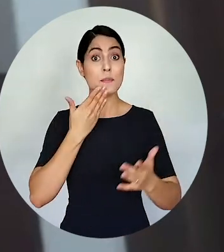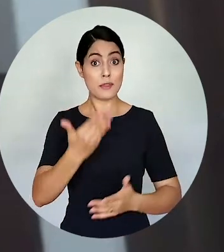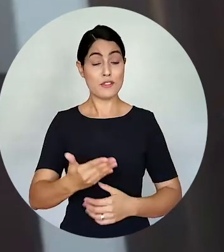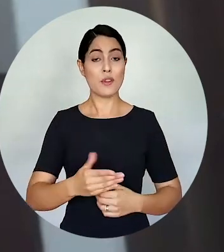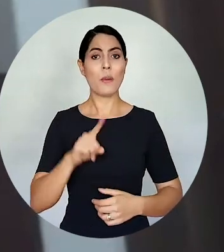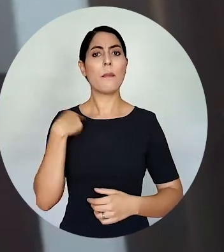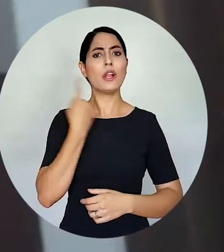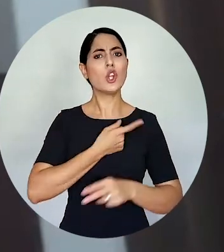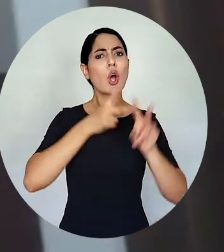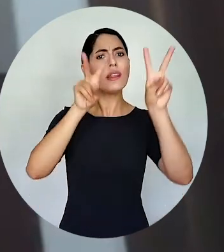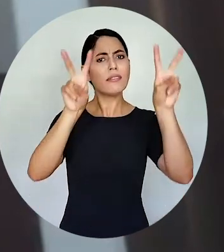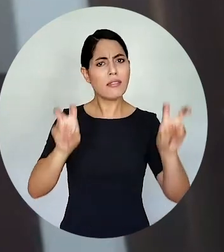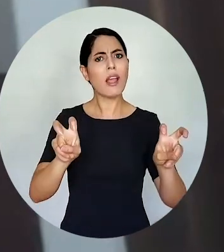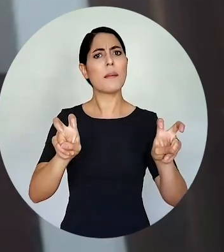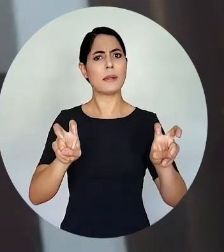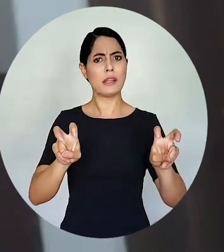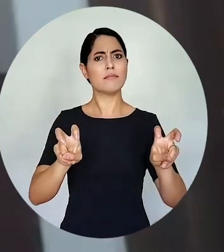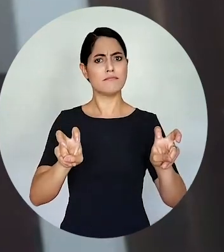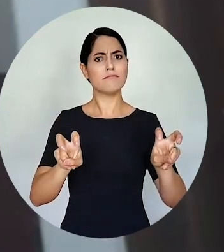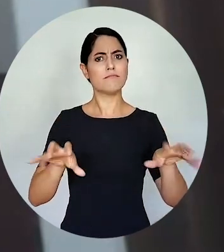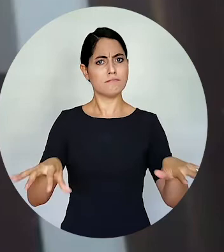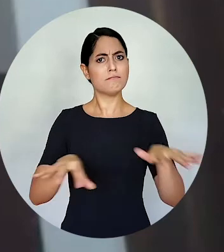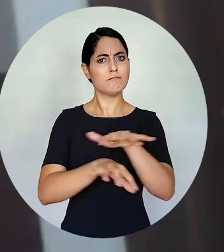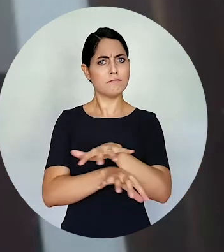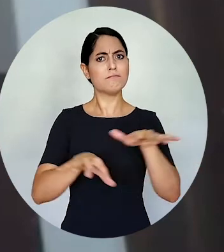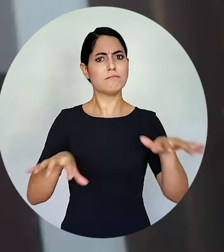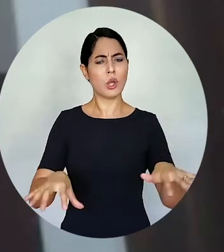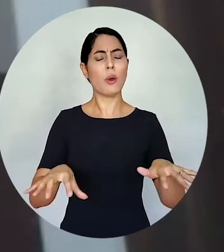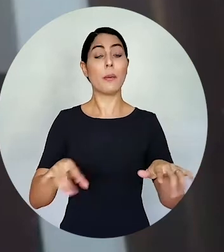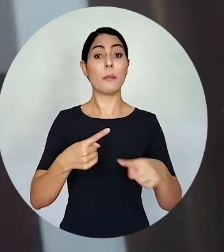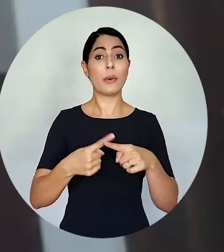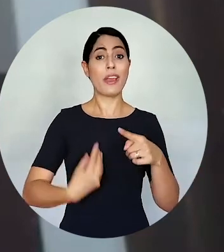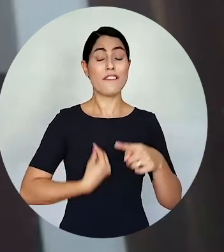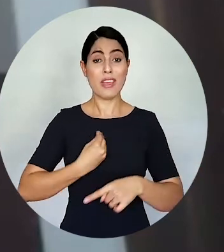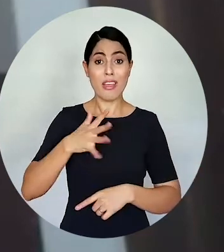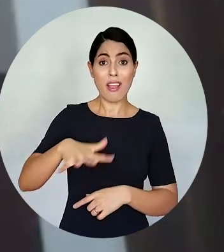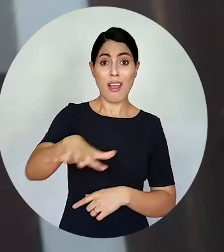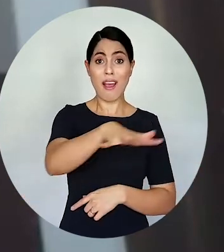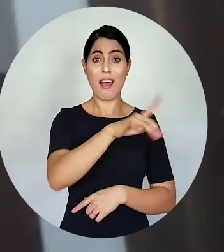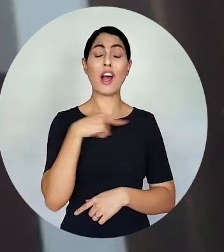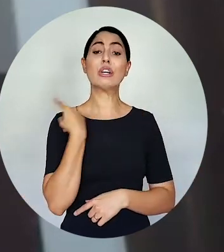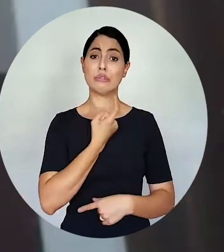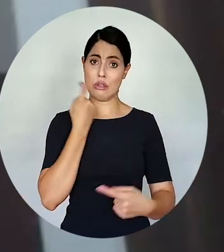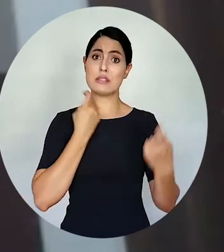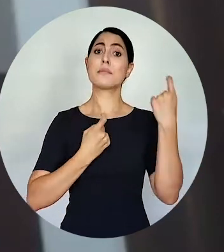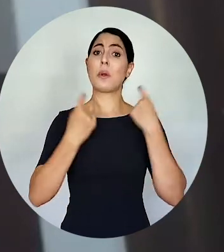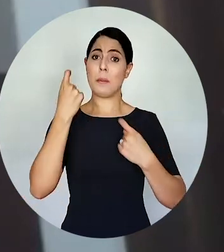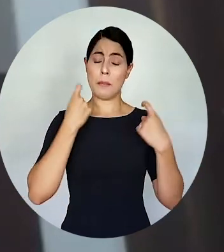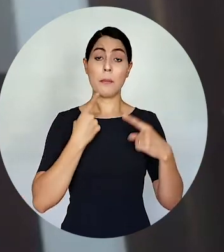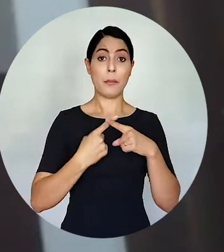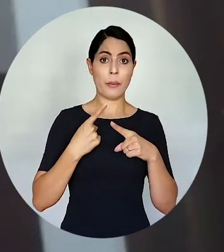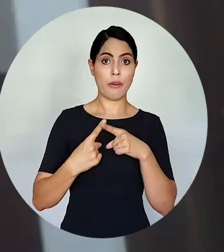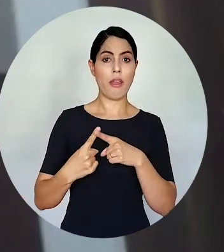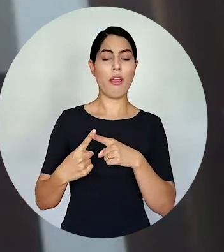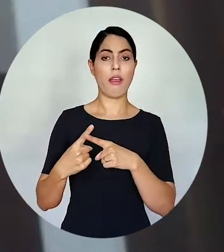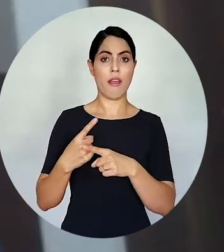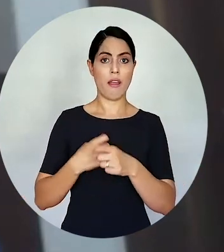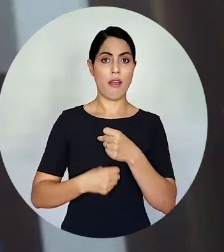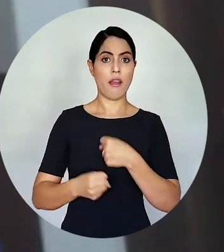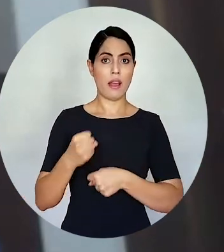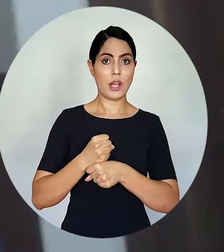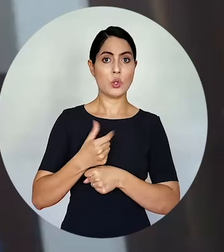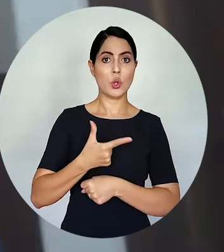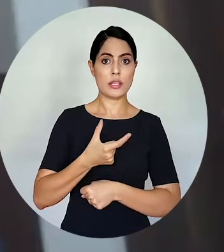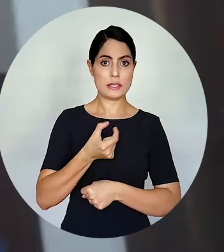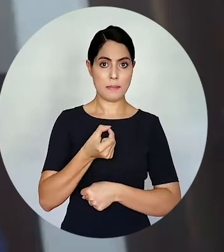que é uma preocupação de todo o país. Tanto que, em 2017, a campanha da Fraternidade